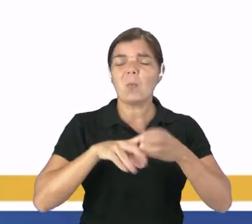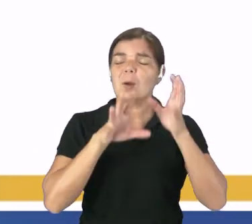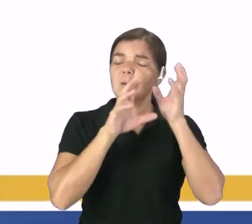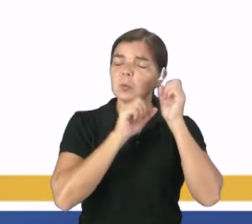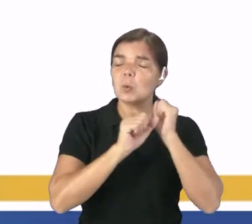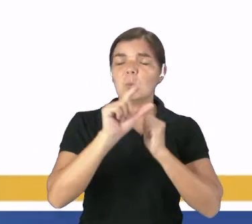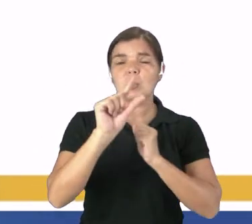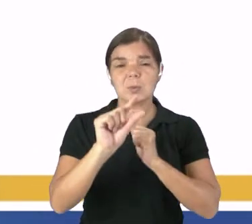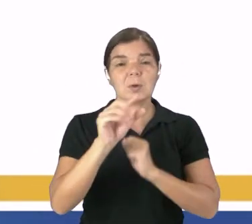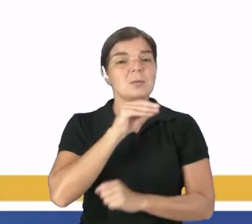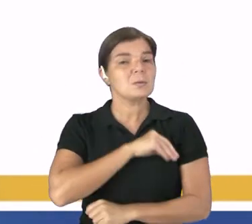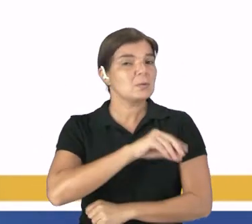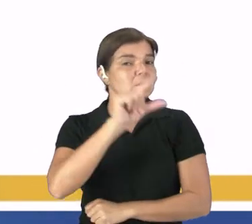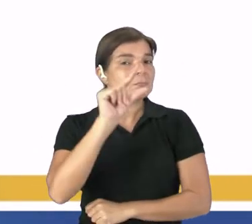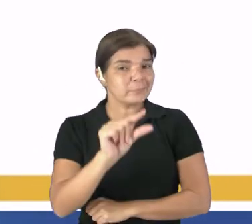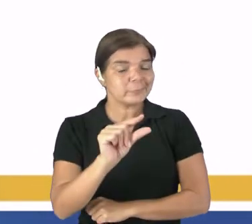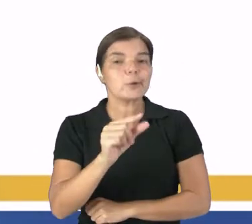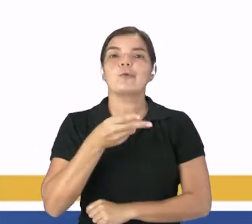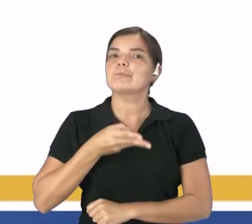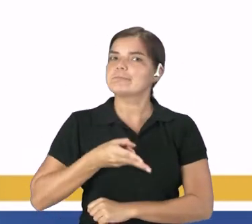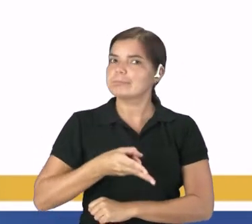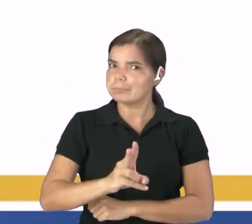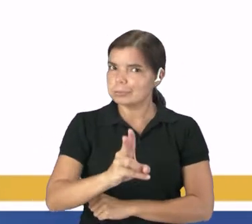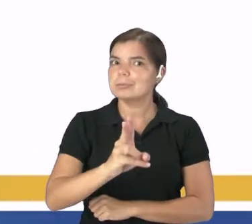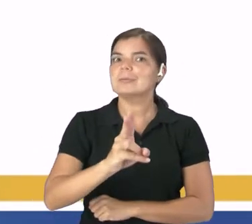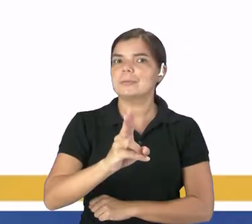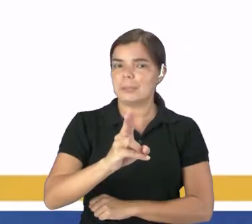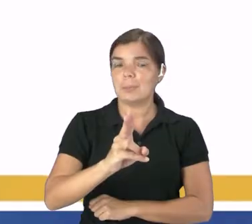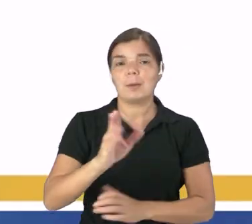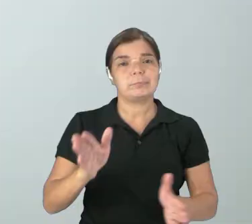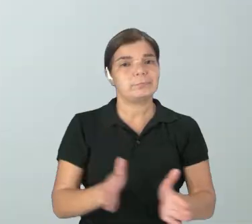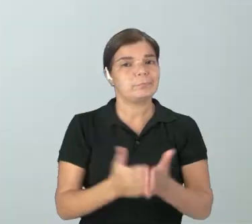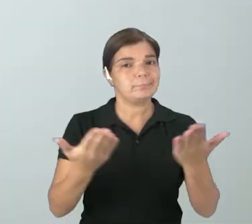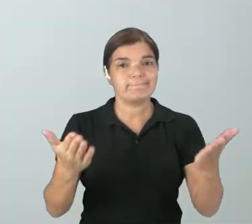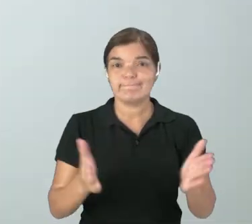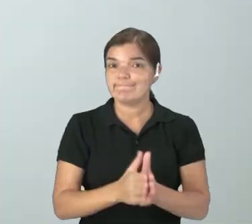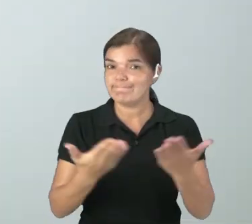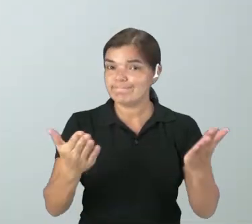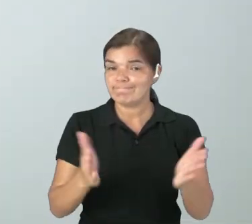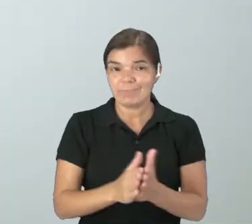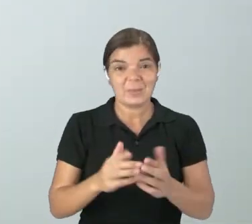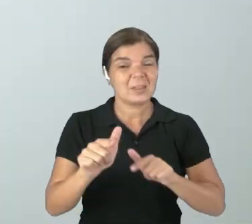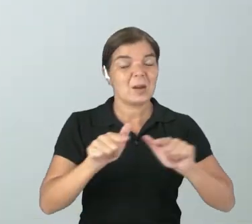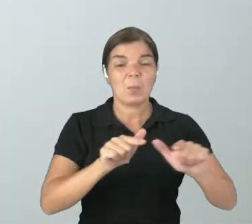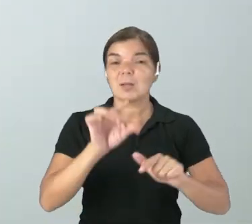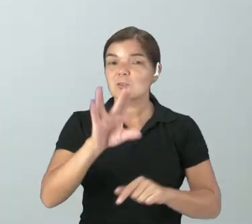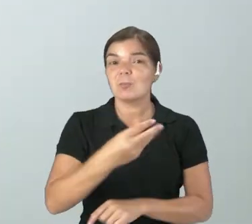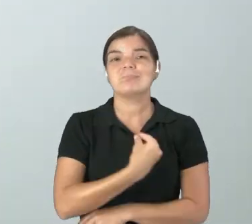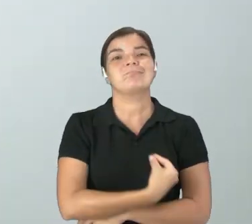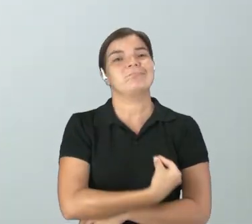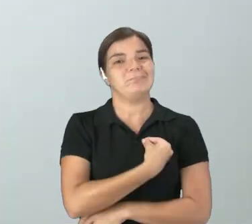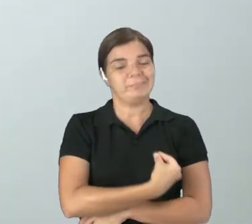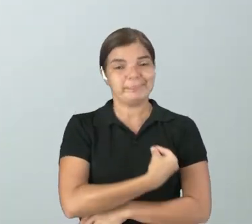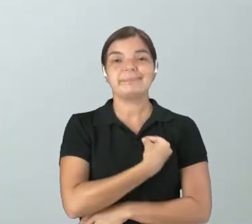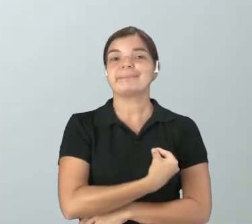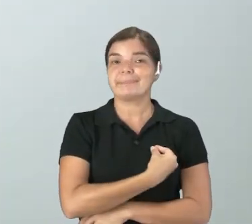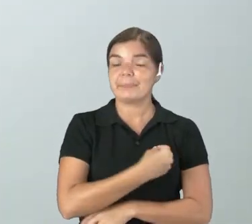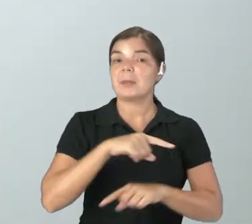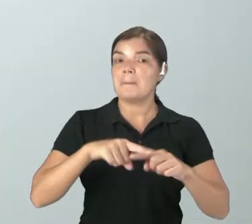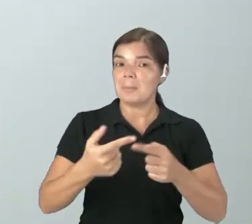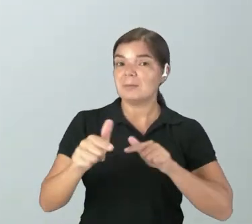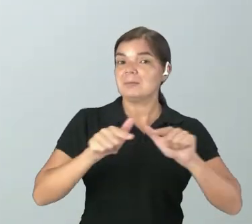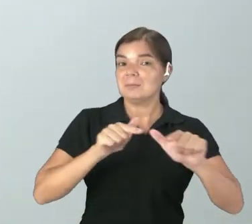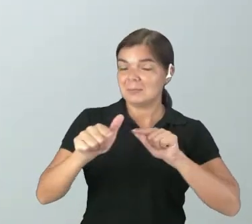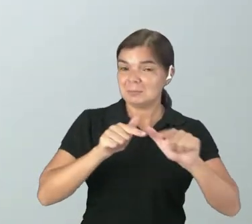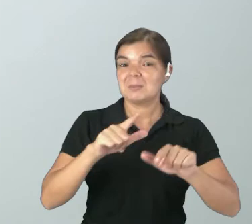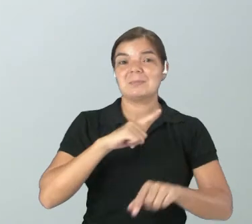dorme pouco, ganha pouco e continua cada vez mais pobre. Ele trabalha para sobreviver. Enquanto ele